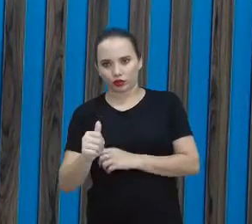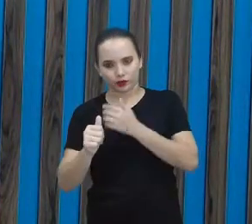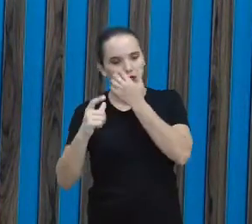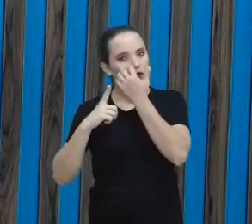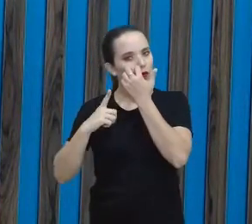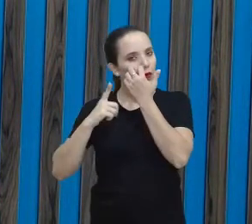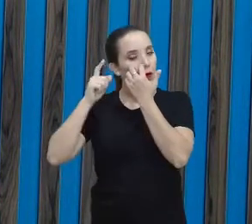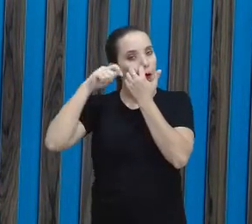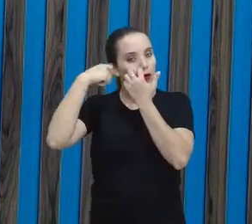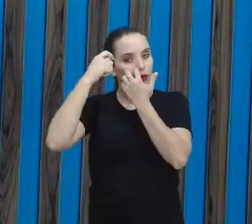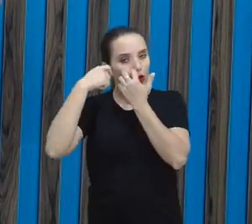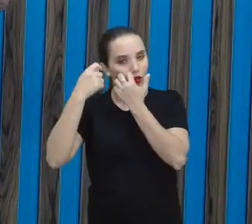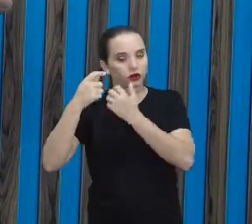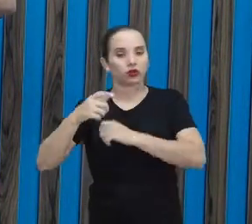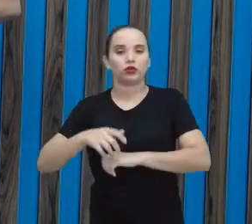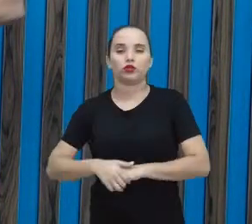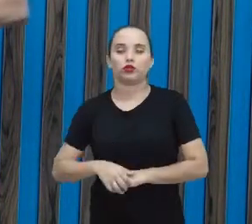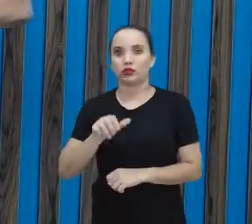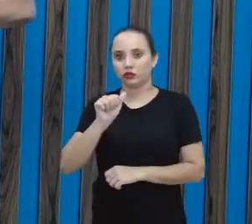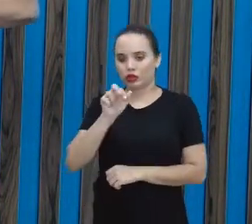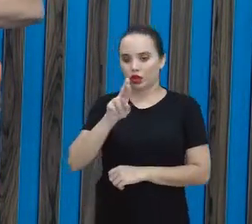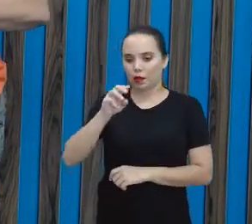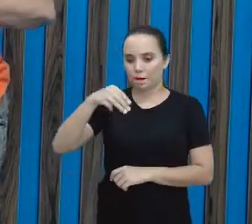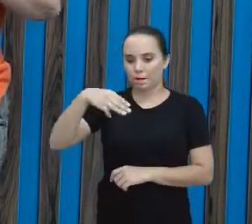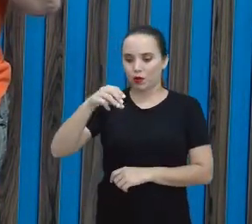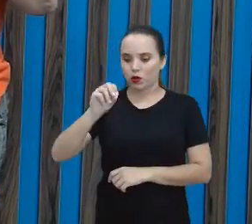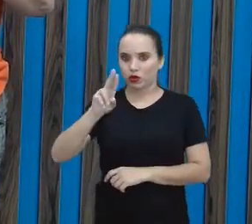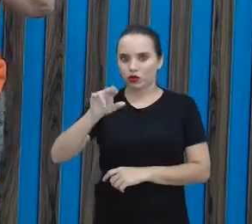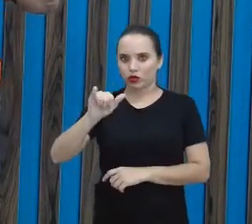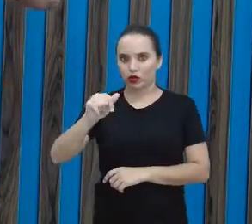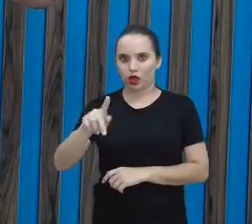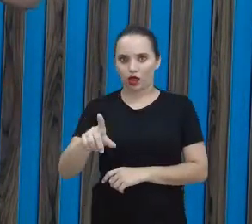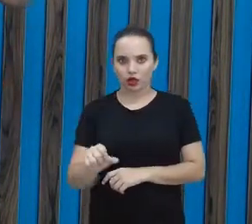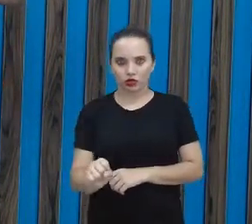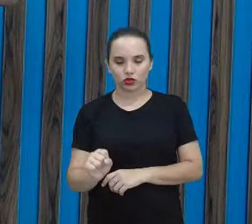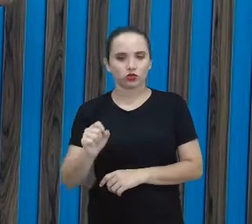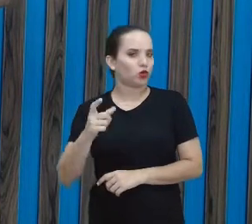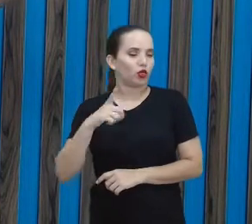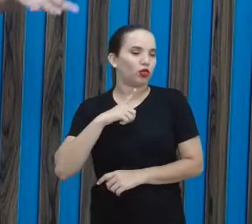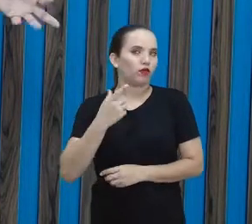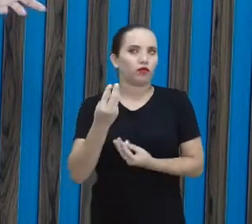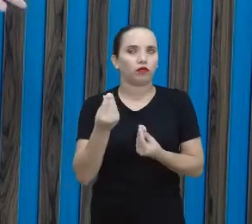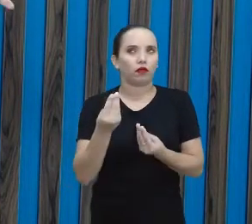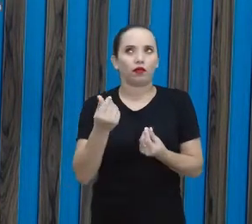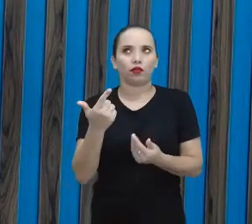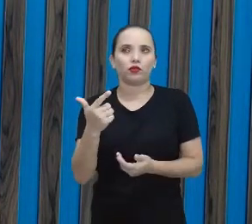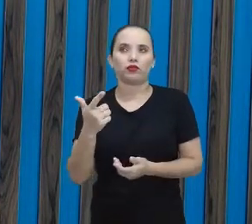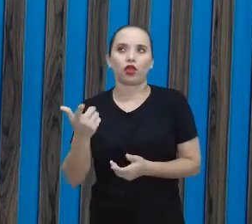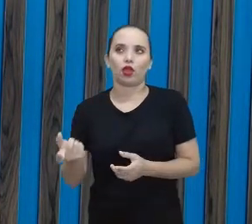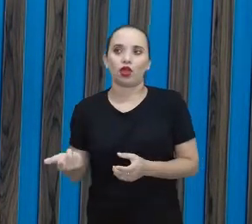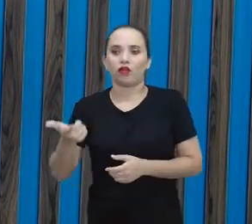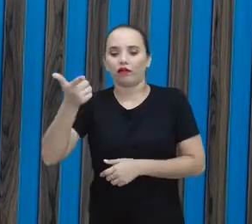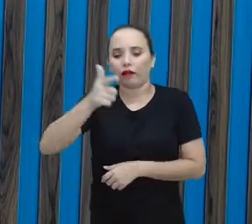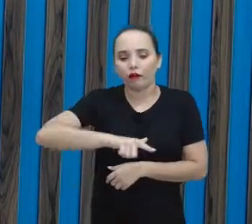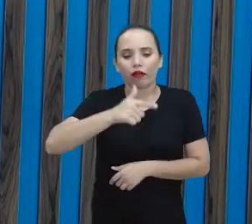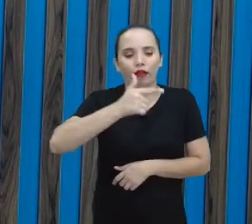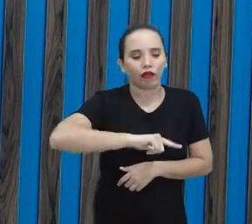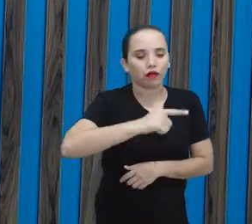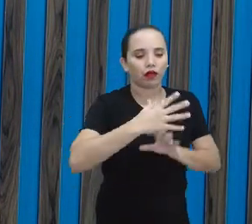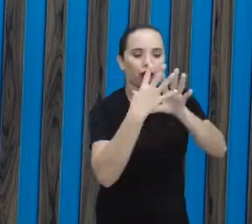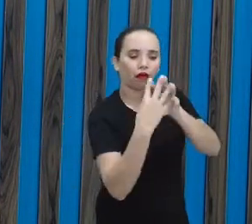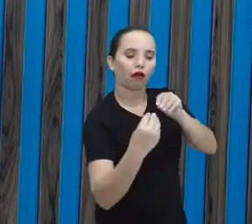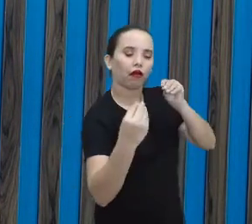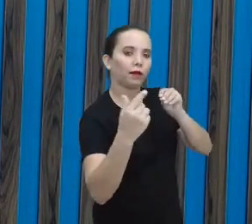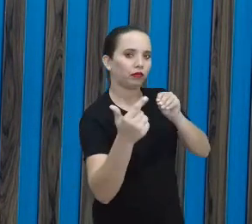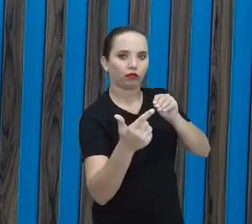armoriais, eles não repetem o que faz o artista popular. Ele vai usar o artista